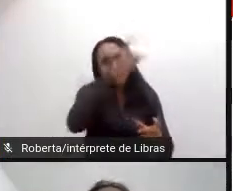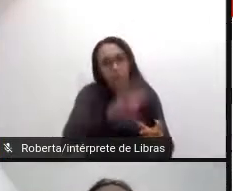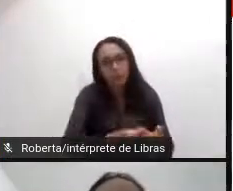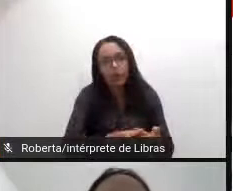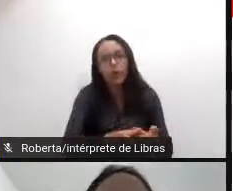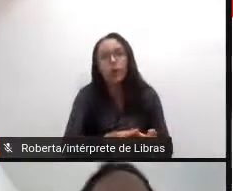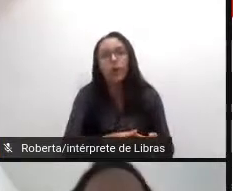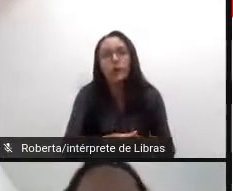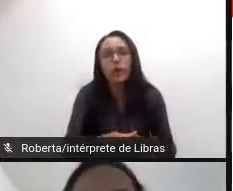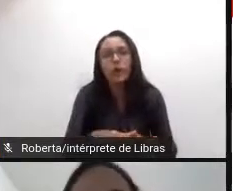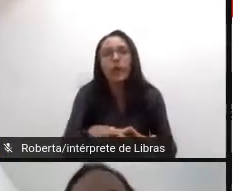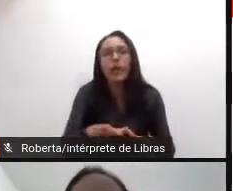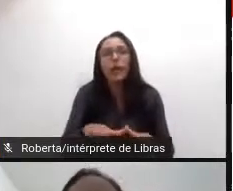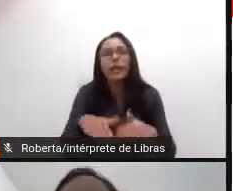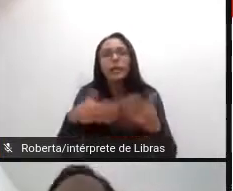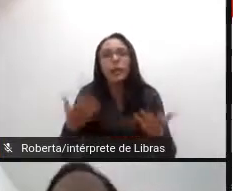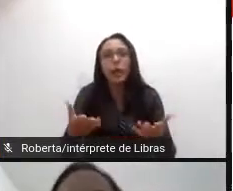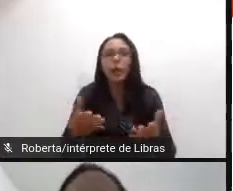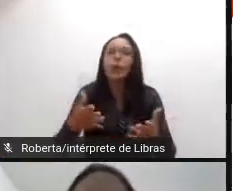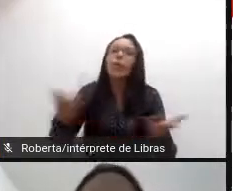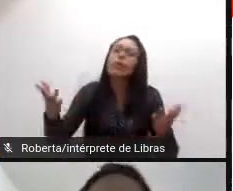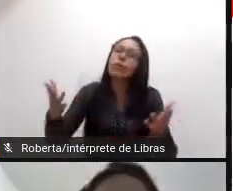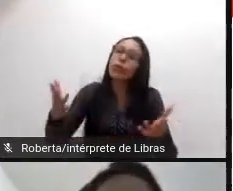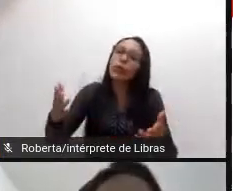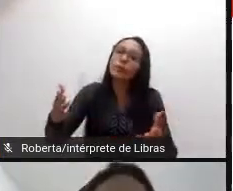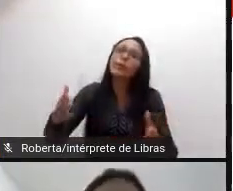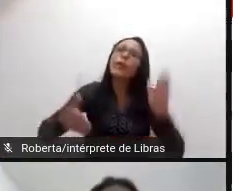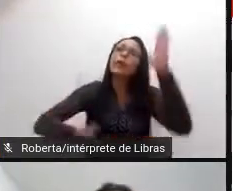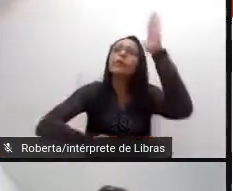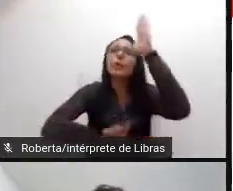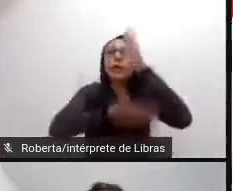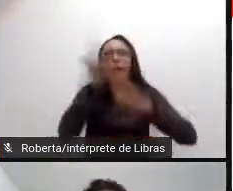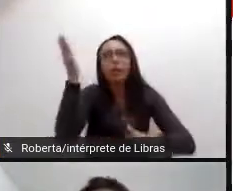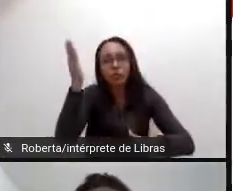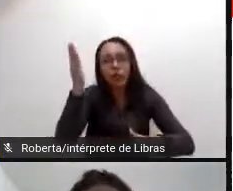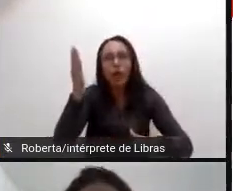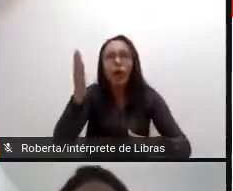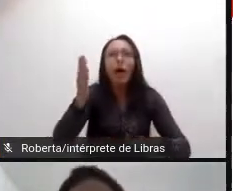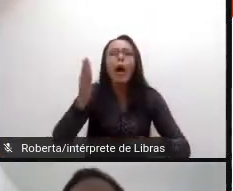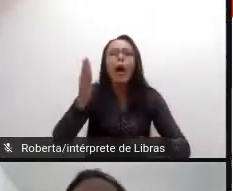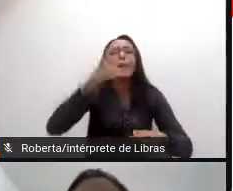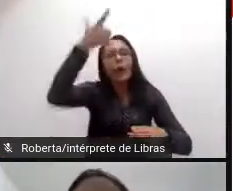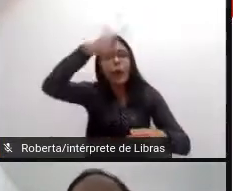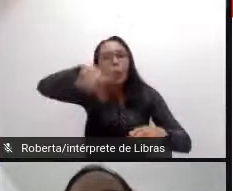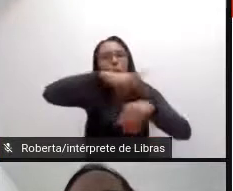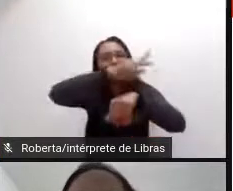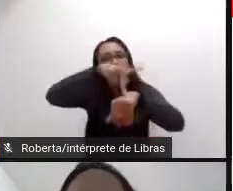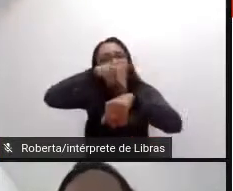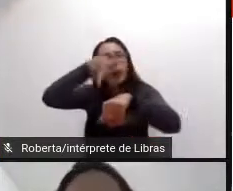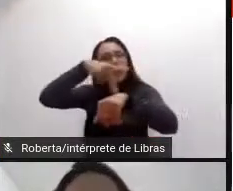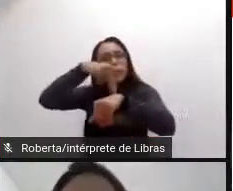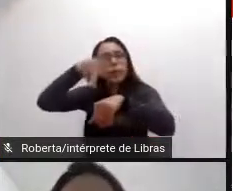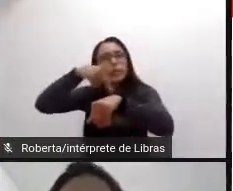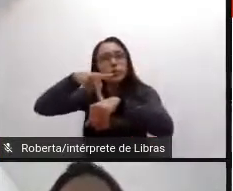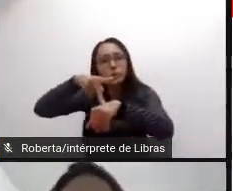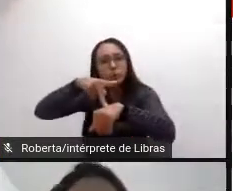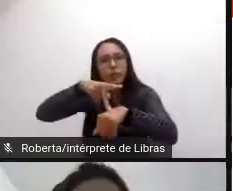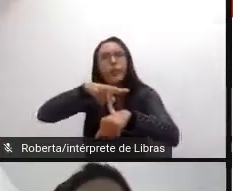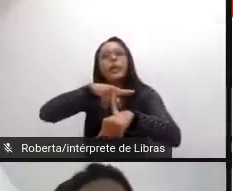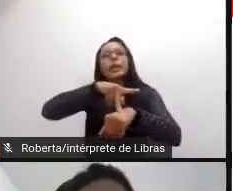e resolveu ir viajar para outros continentes, para outros países, disseminando, então,